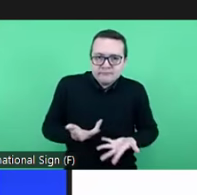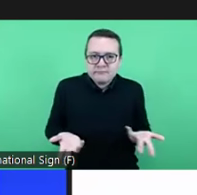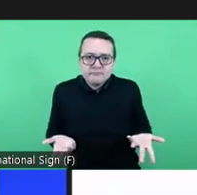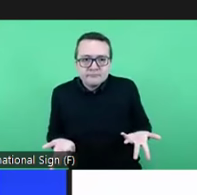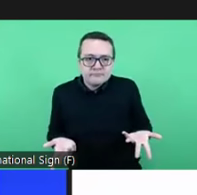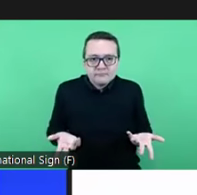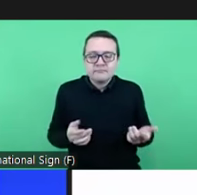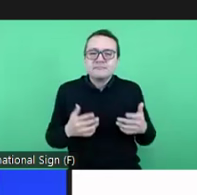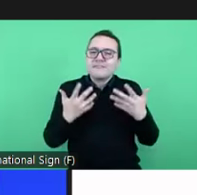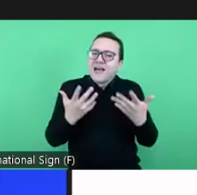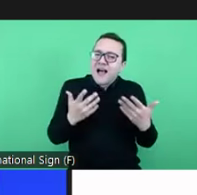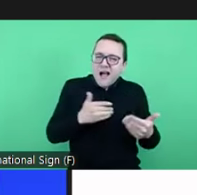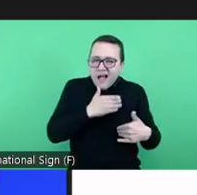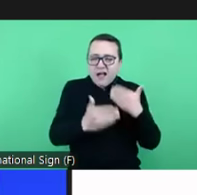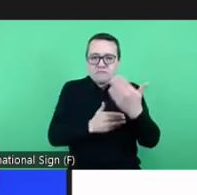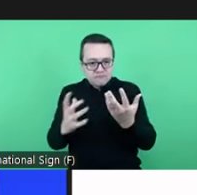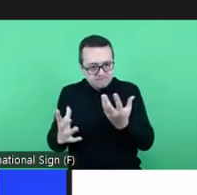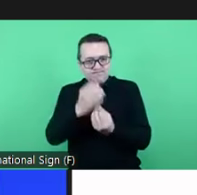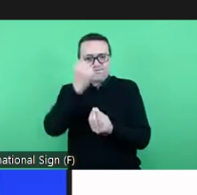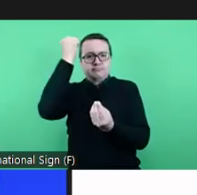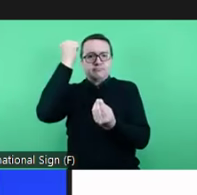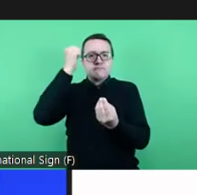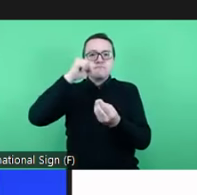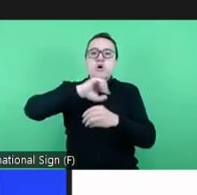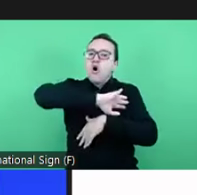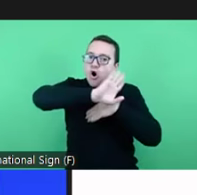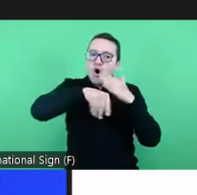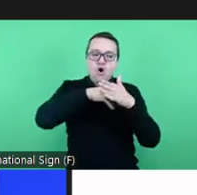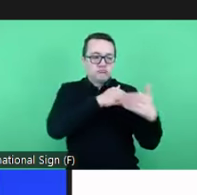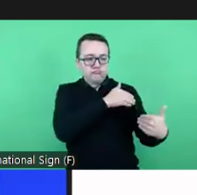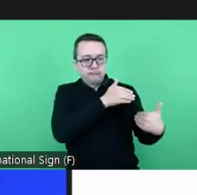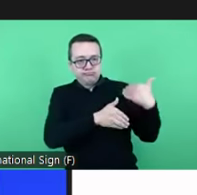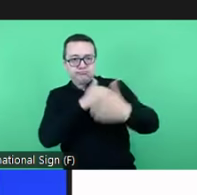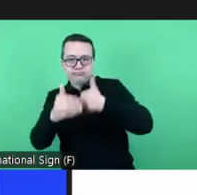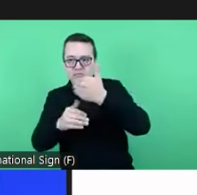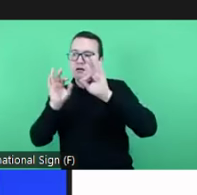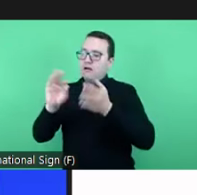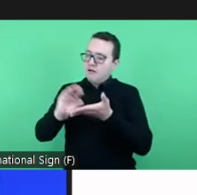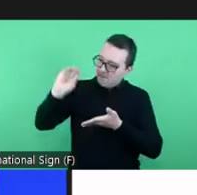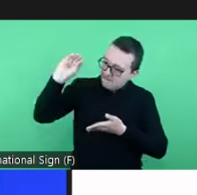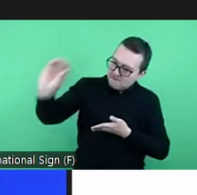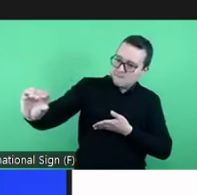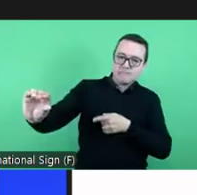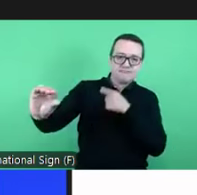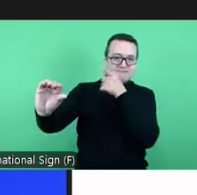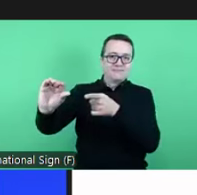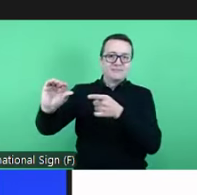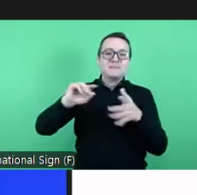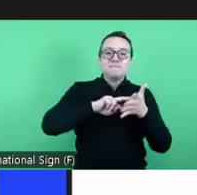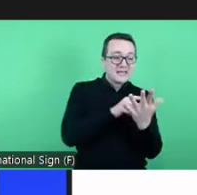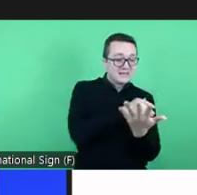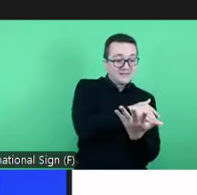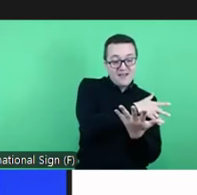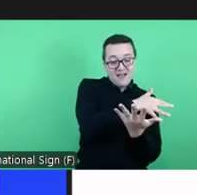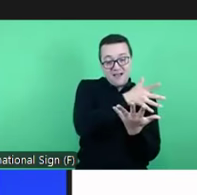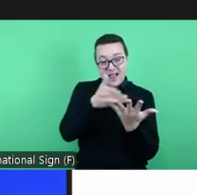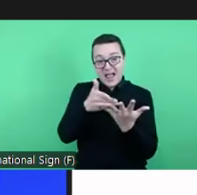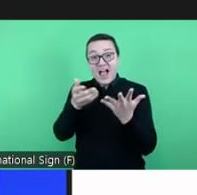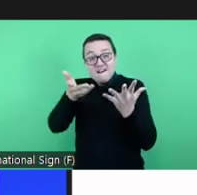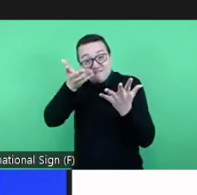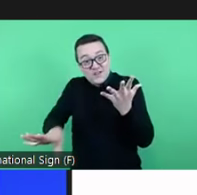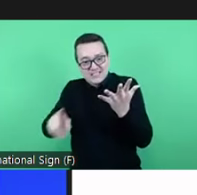assess the different Então, os groups prestadores são so remunerados there pelo are dia e no noite. isolated E isso está procedures. mostrando para a gente uma And